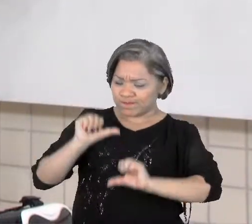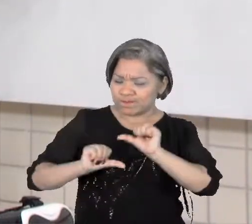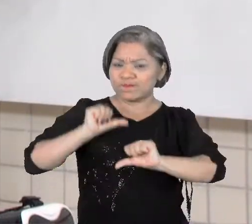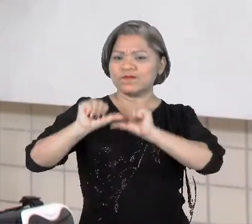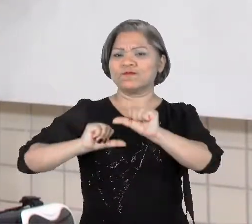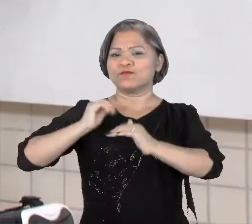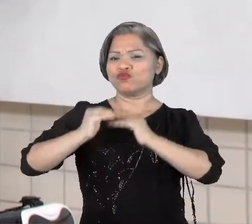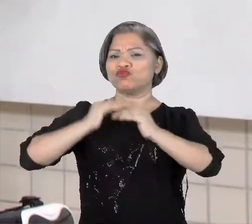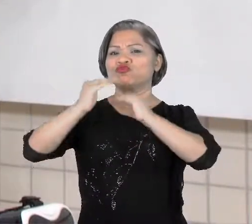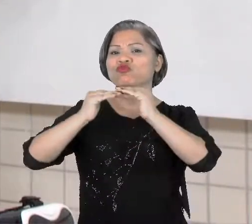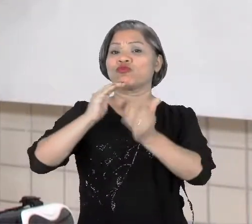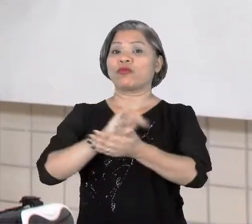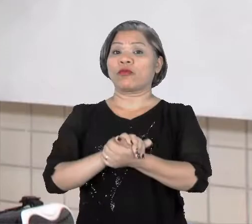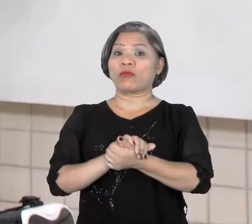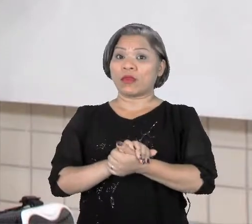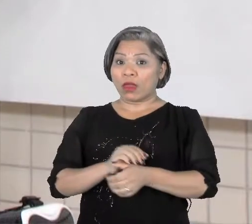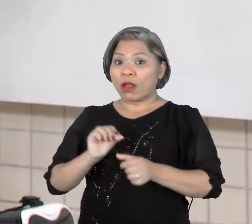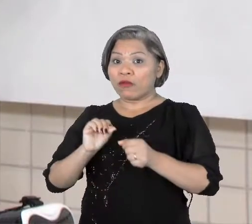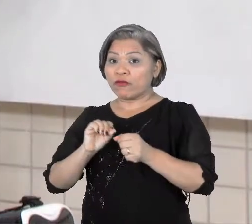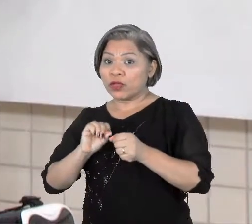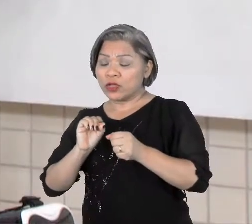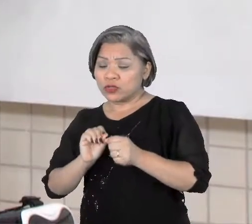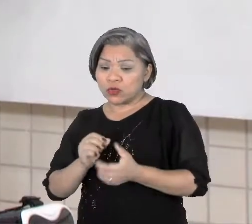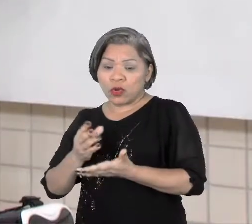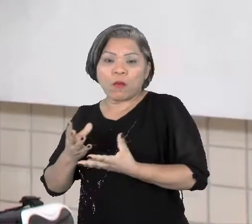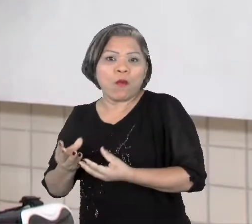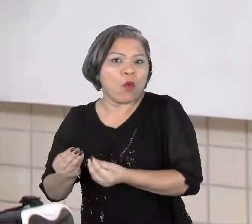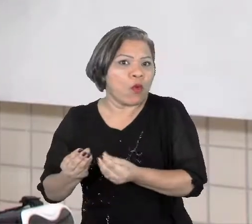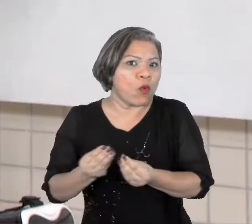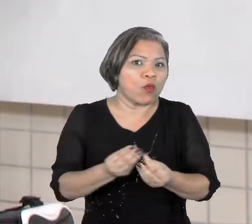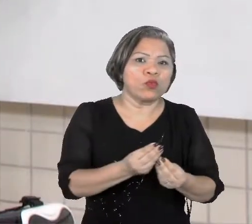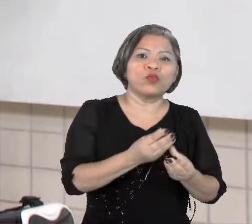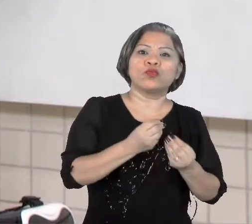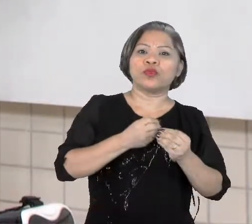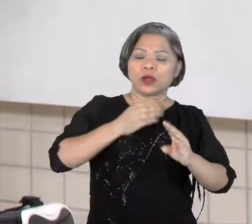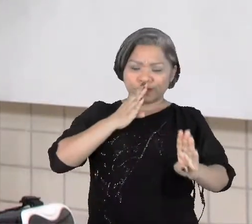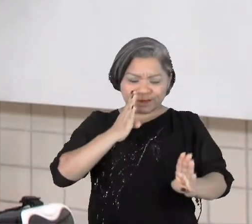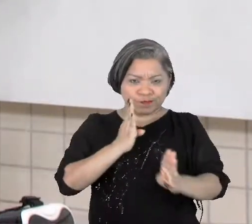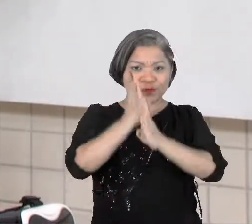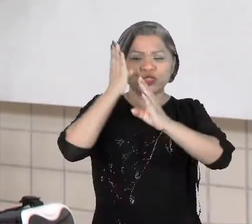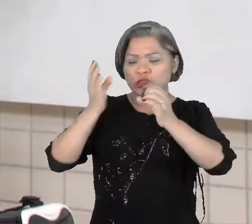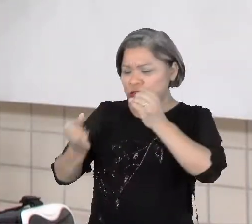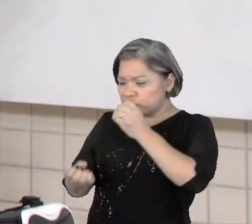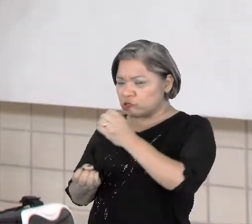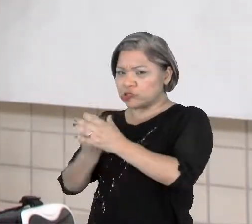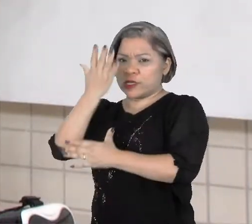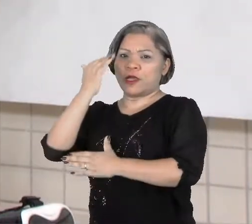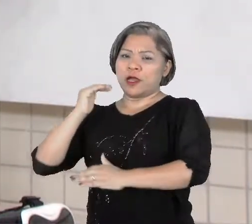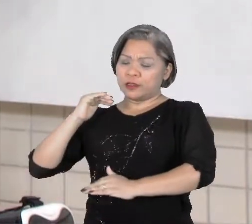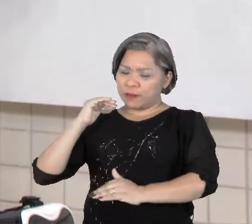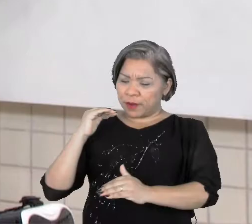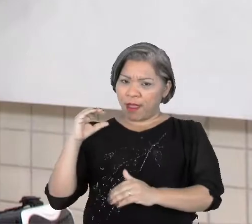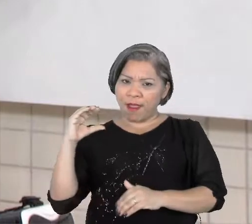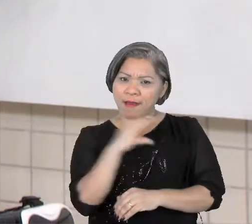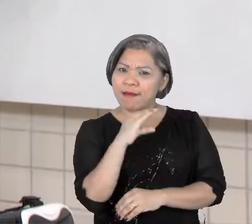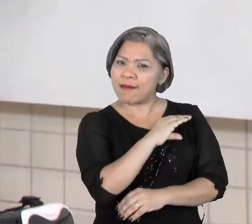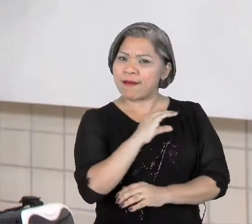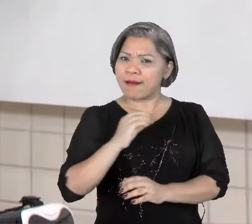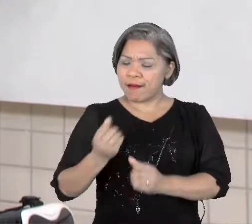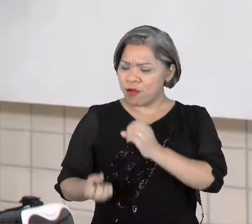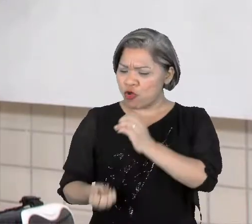muitas coisas fossem inventadas, descobertas, criadas para acelerar a produção,